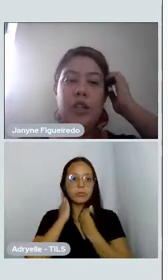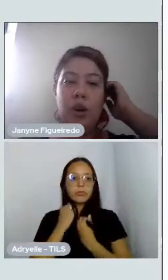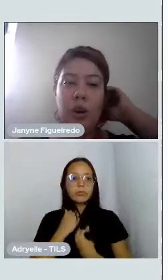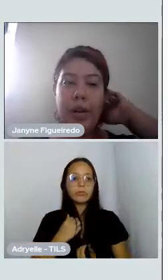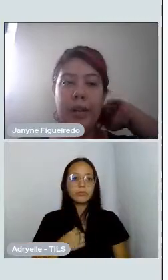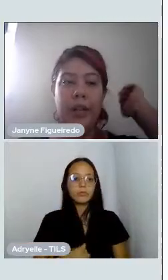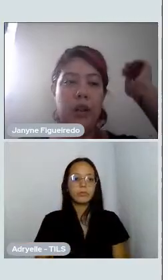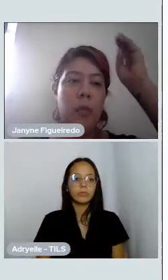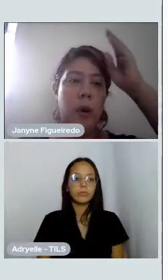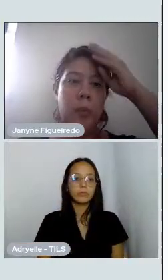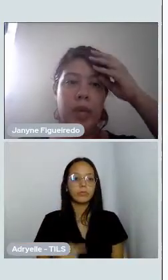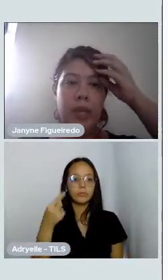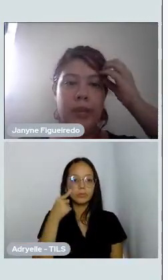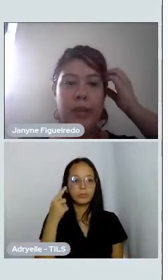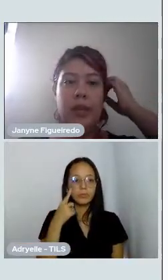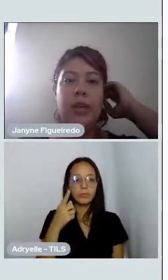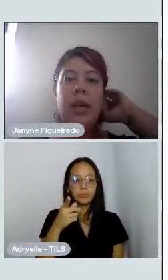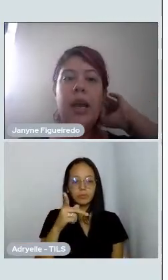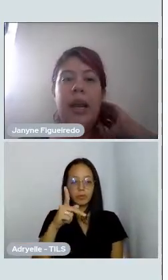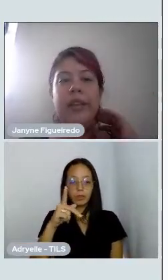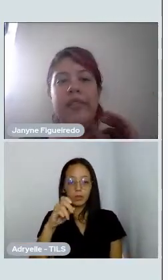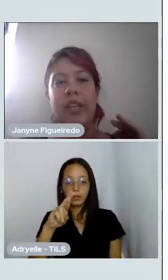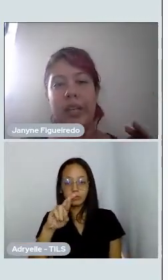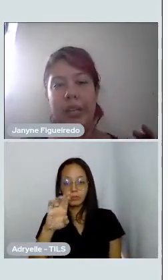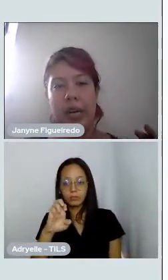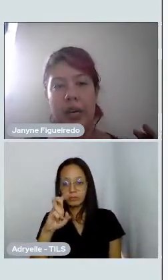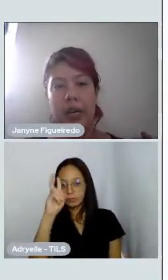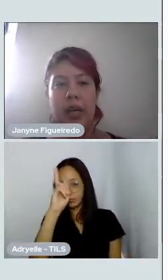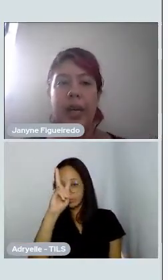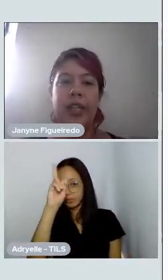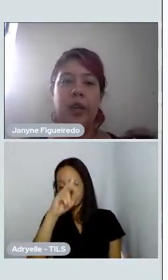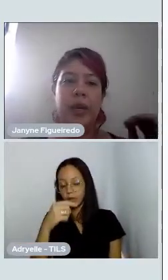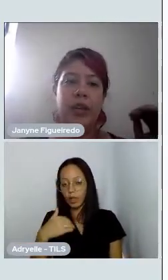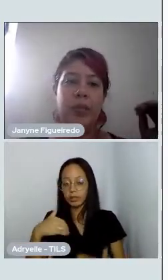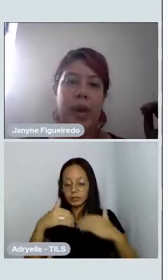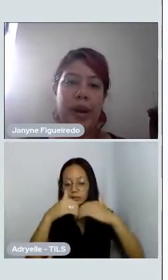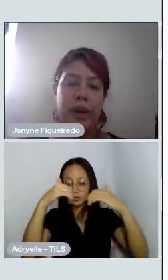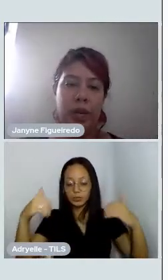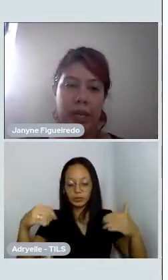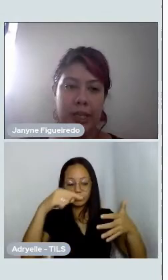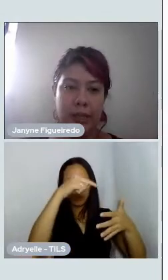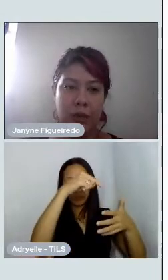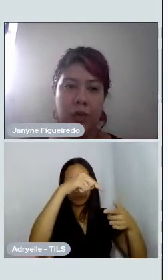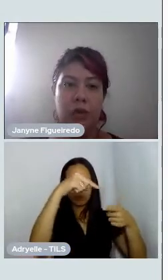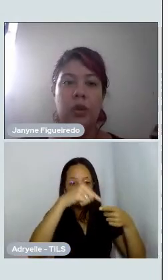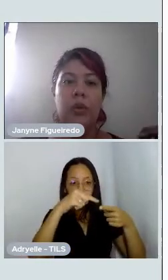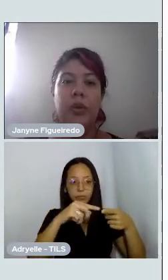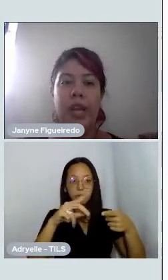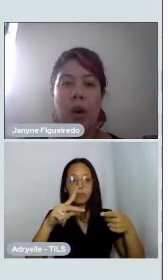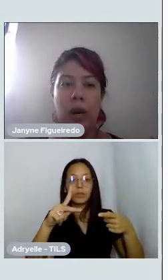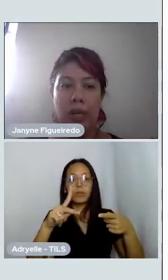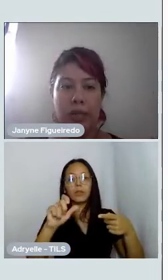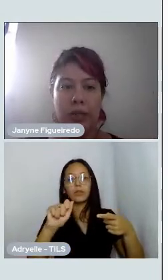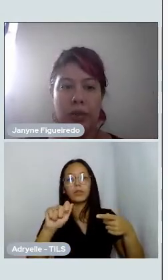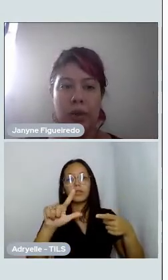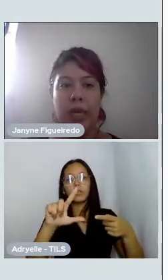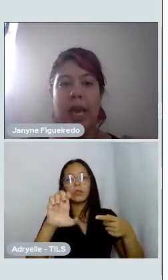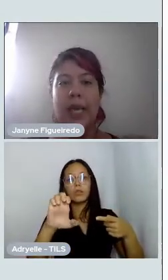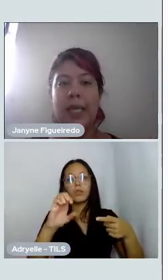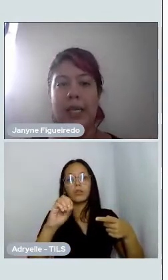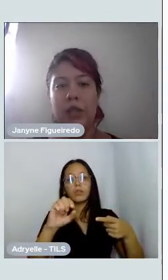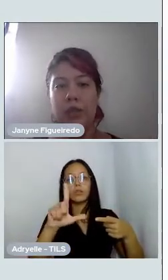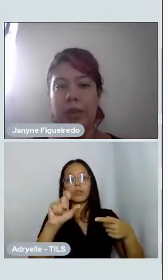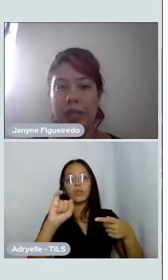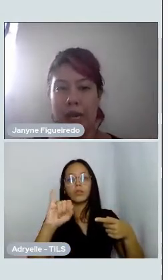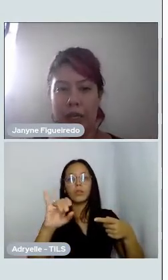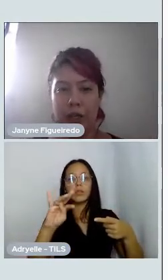A pré-história, normalmente, ela é dividida entre o período paleolítico, o neolítico